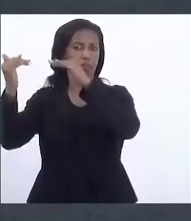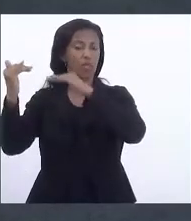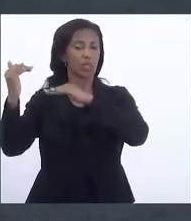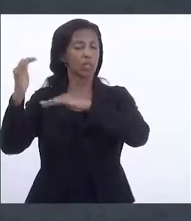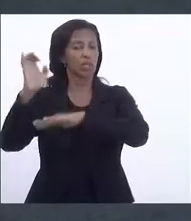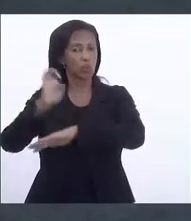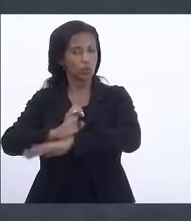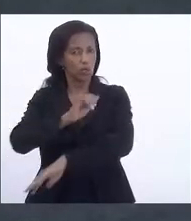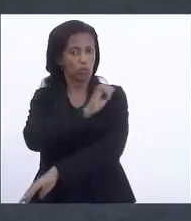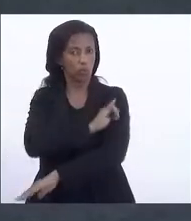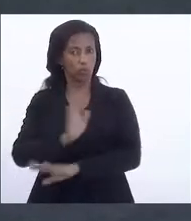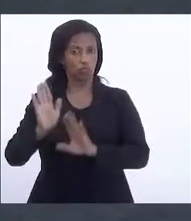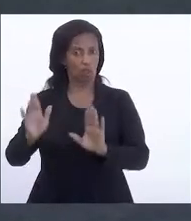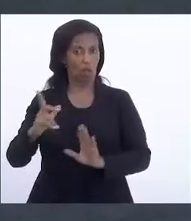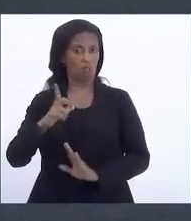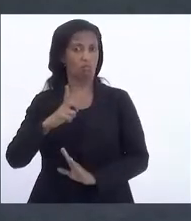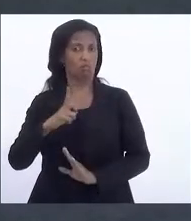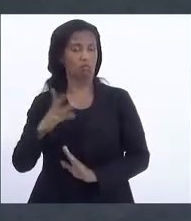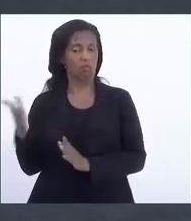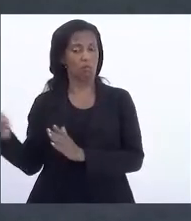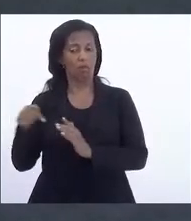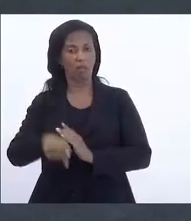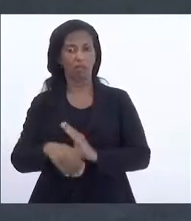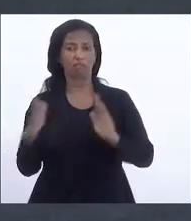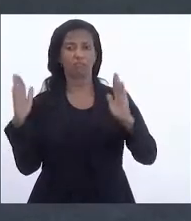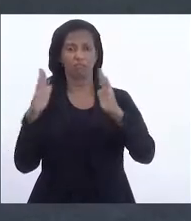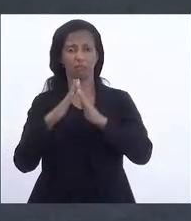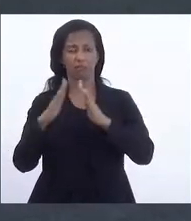teve. Inclusive, essa crasa